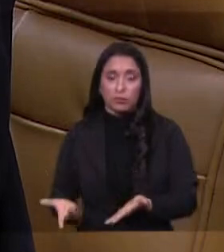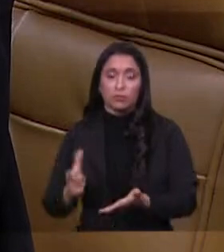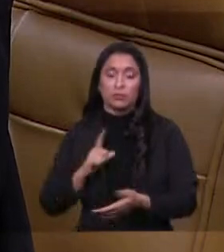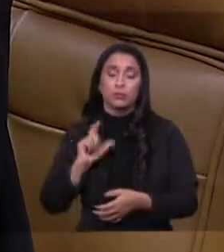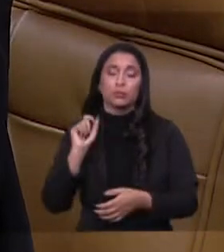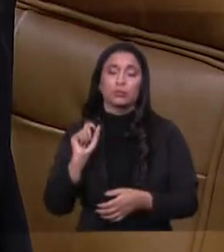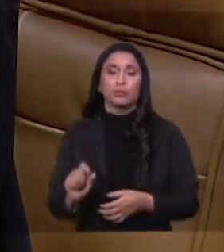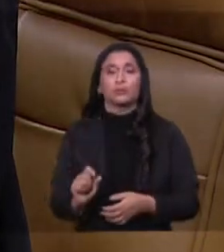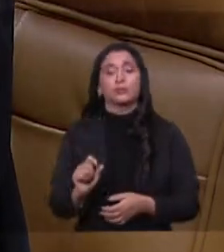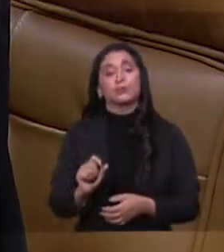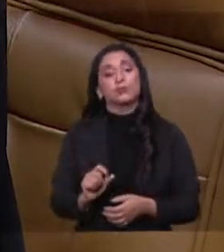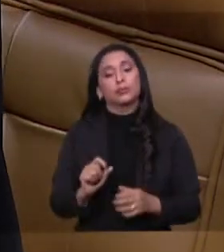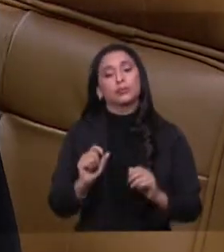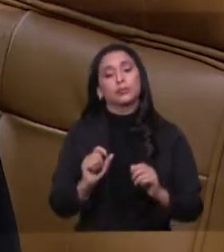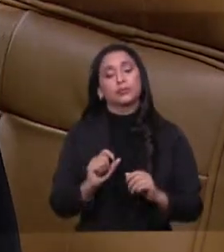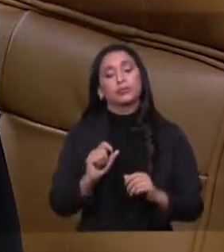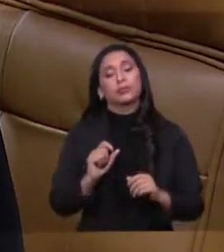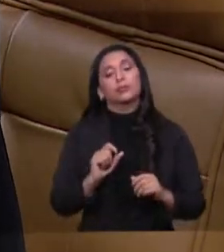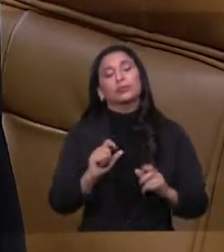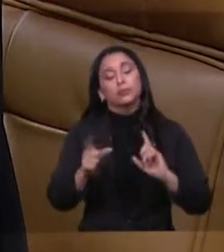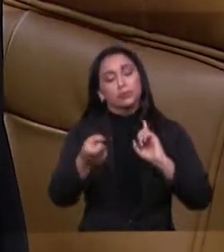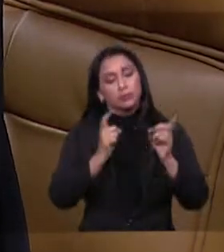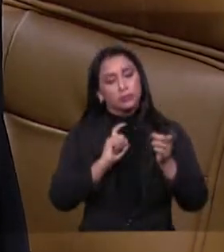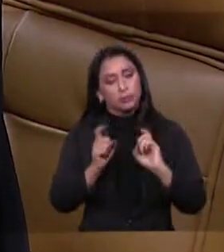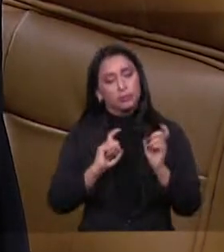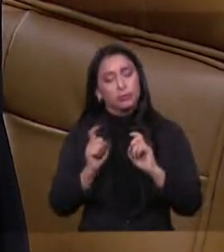deve pautar a atuação administrativa,